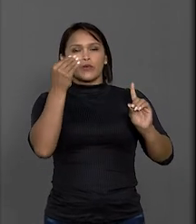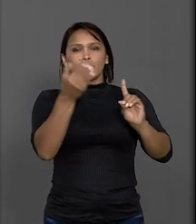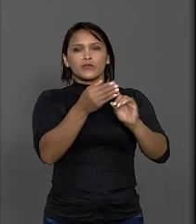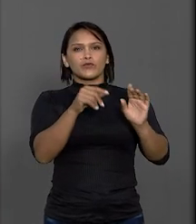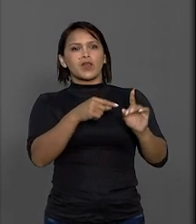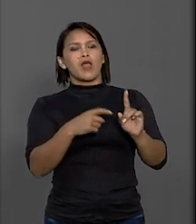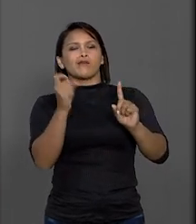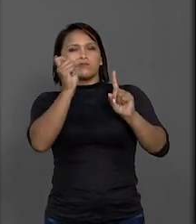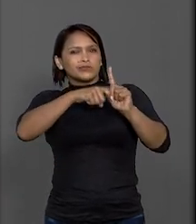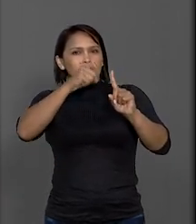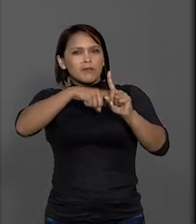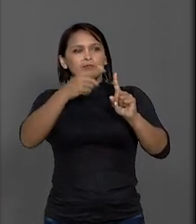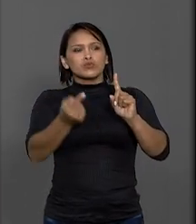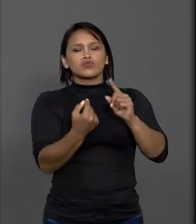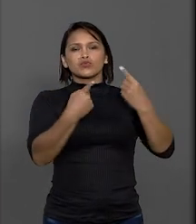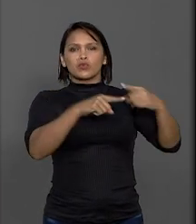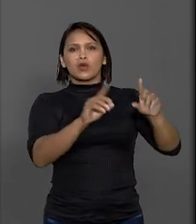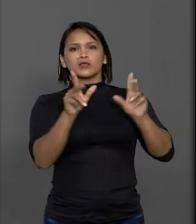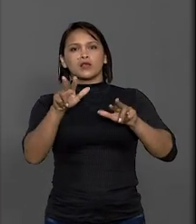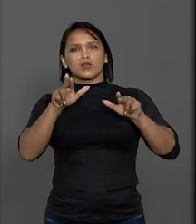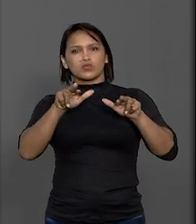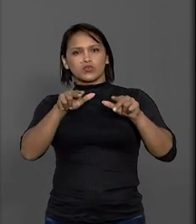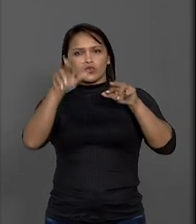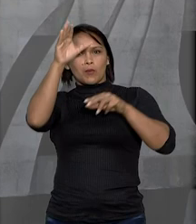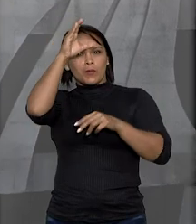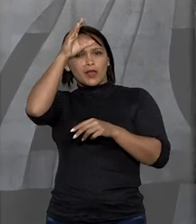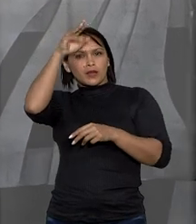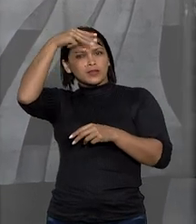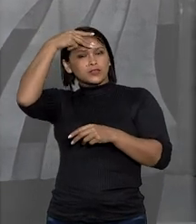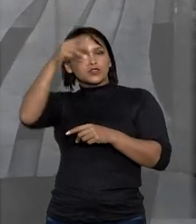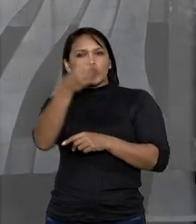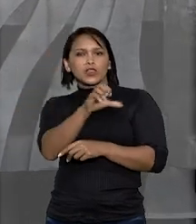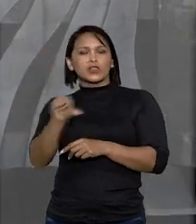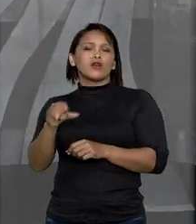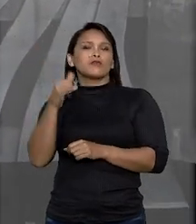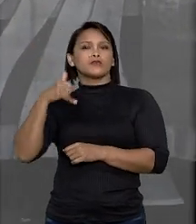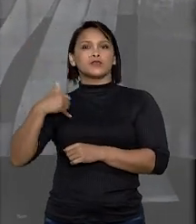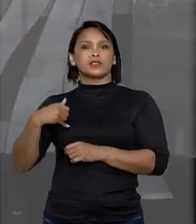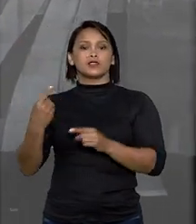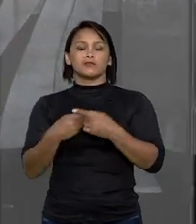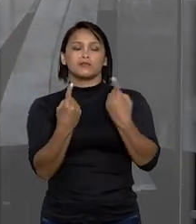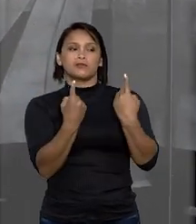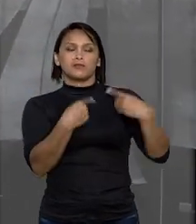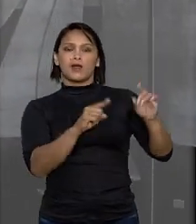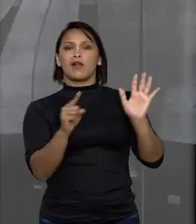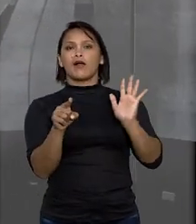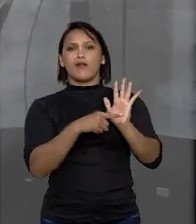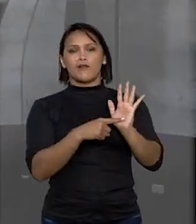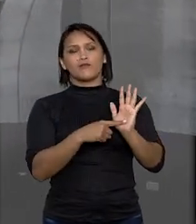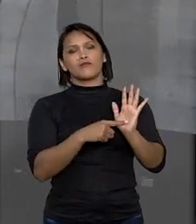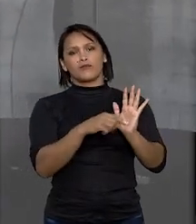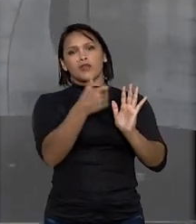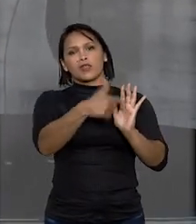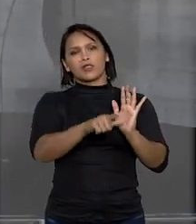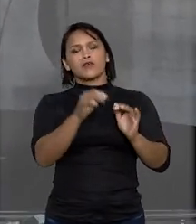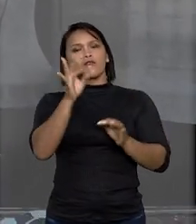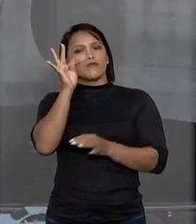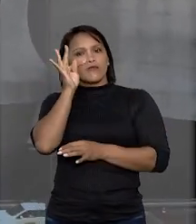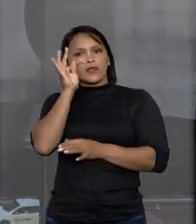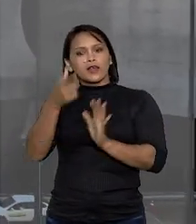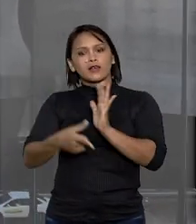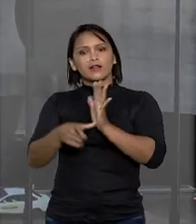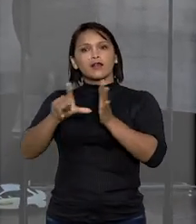acusado de abuso é contra a sobrinha de 9 anos para defesa houve nulidade absoluta porque o réu foi interrogado